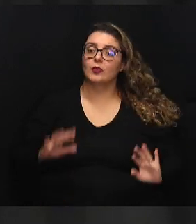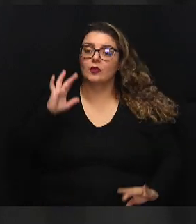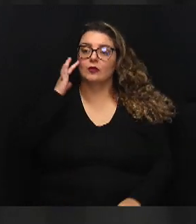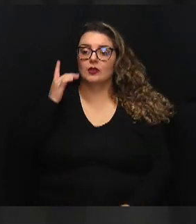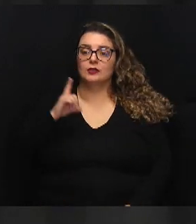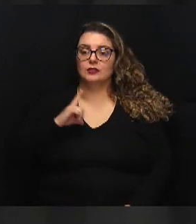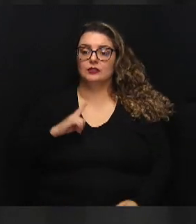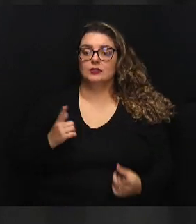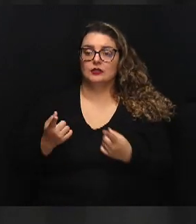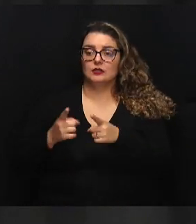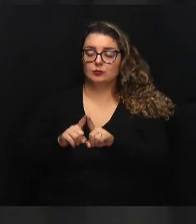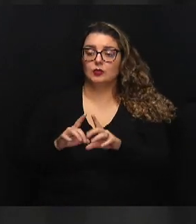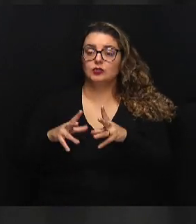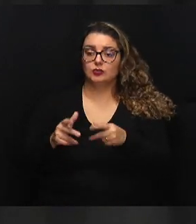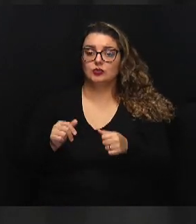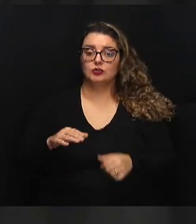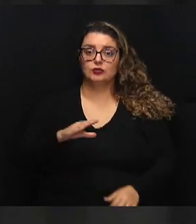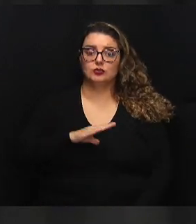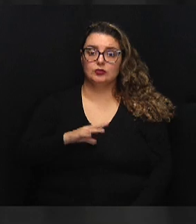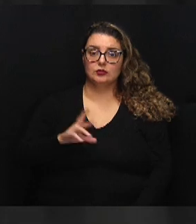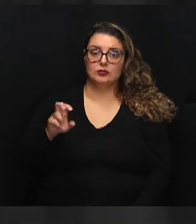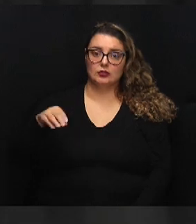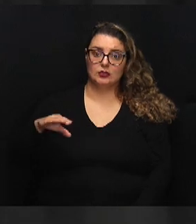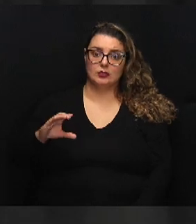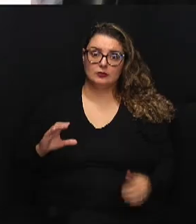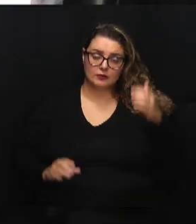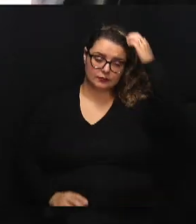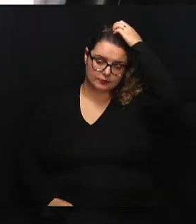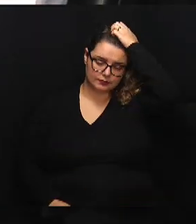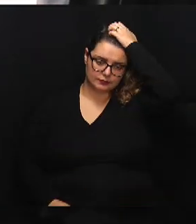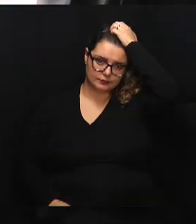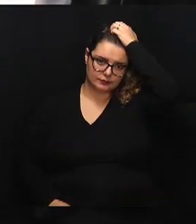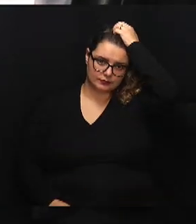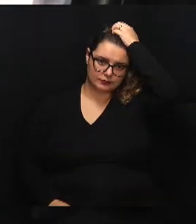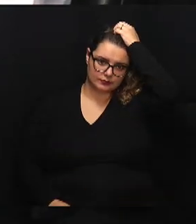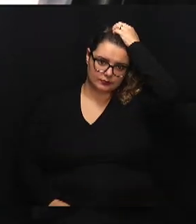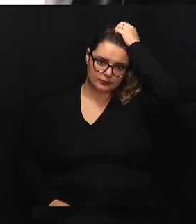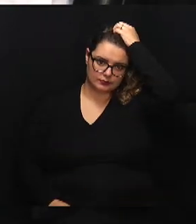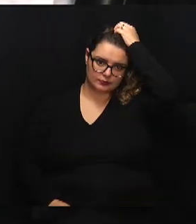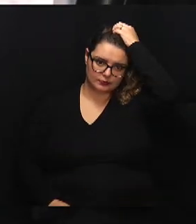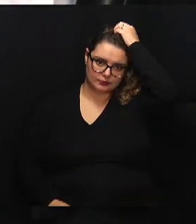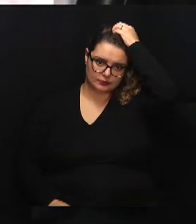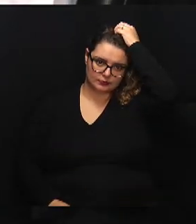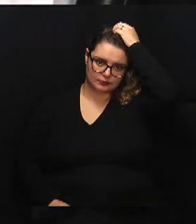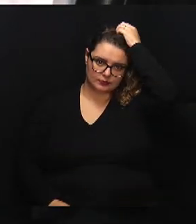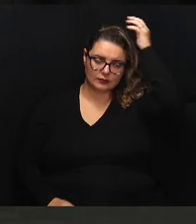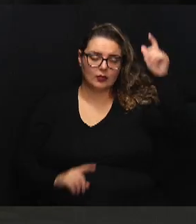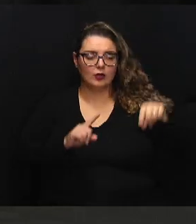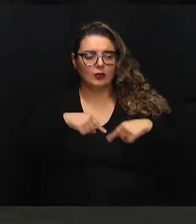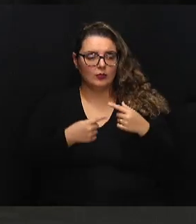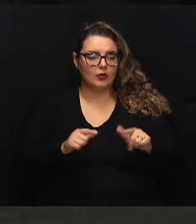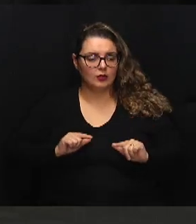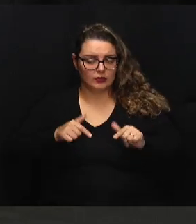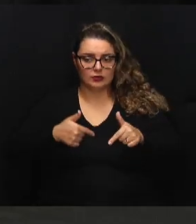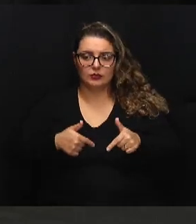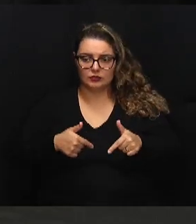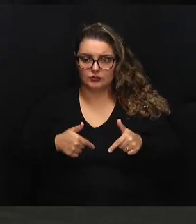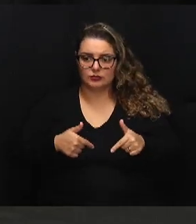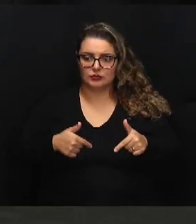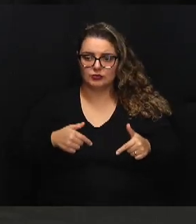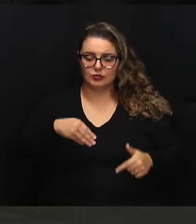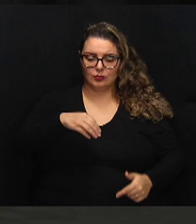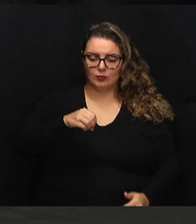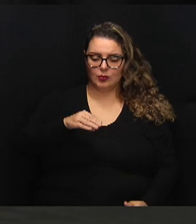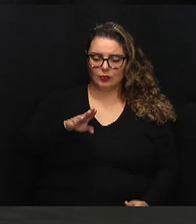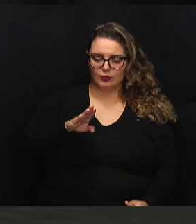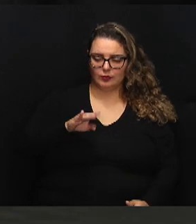todos os municípios da região metropolitana. Uma outra luta que ainda trata de mobilidade, a gente sabe que, inclusive, a gente